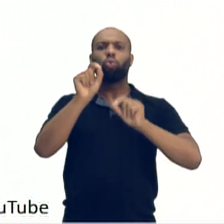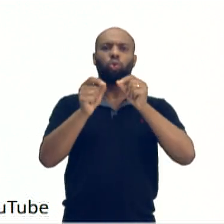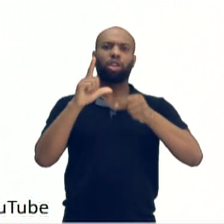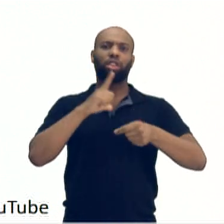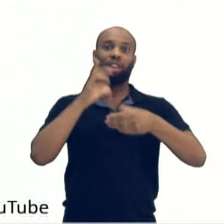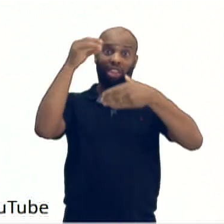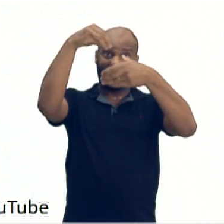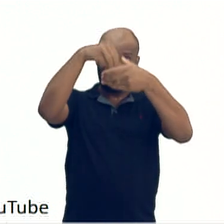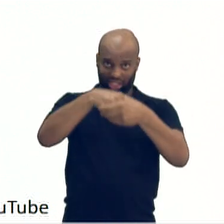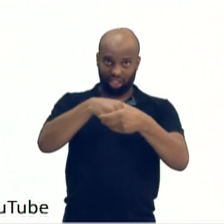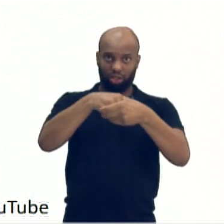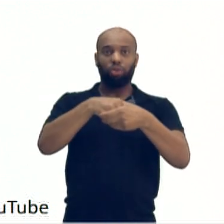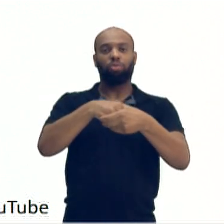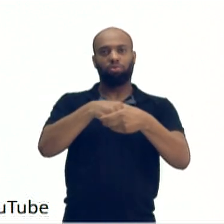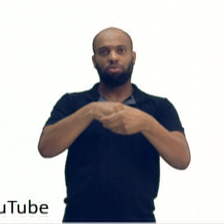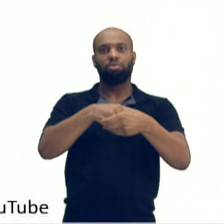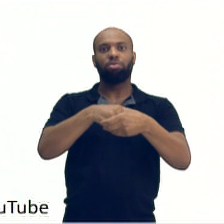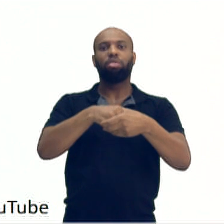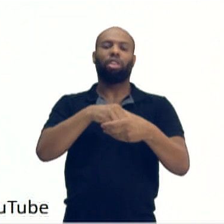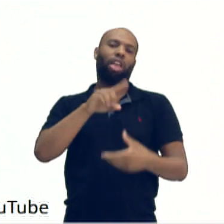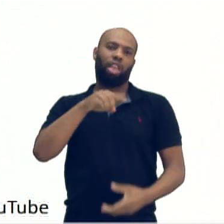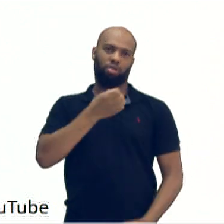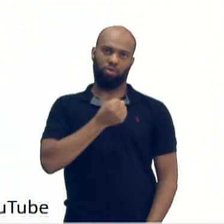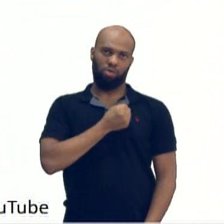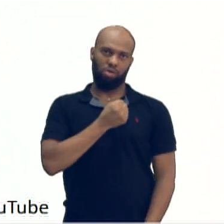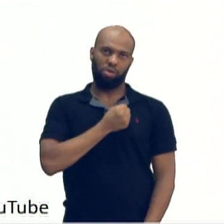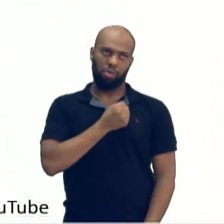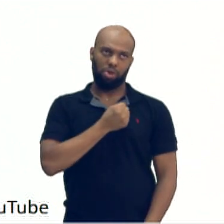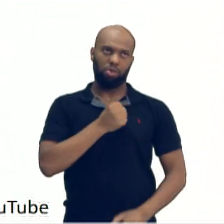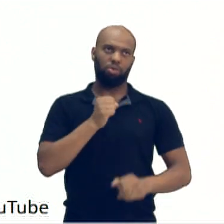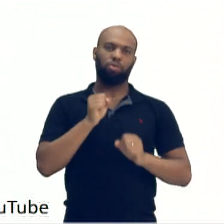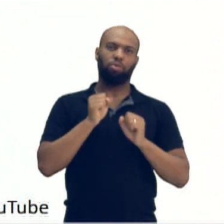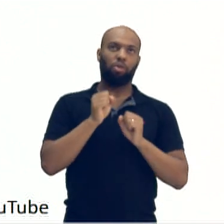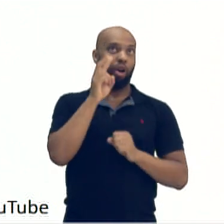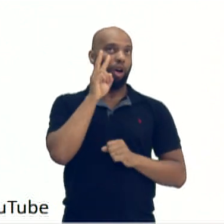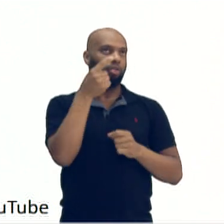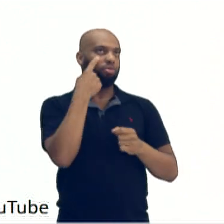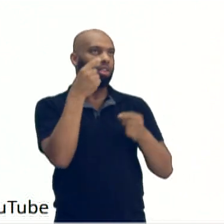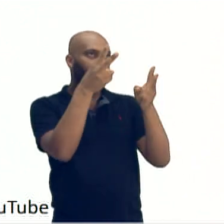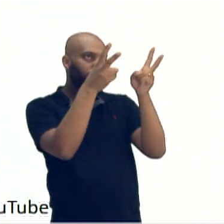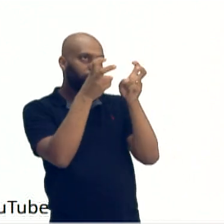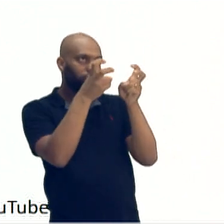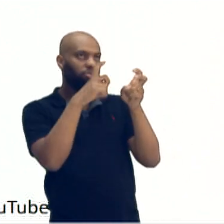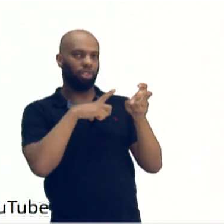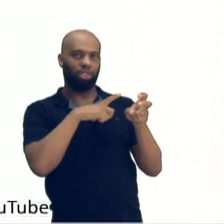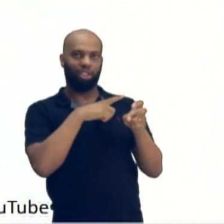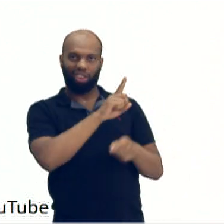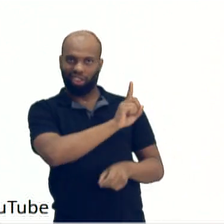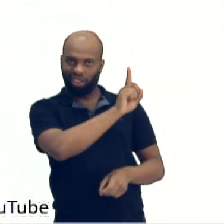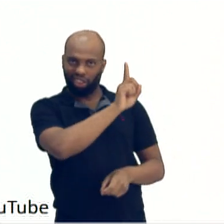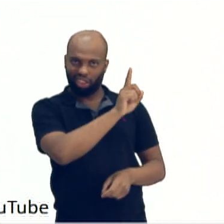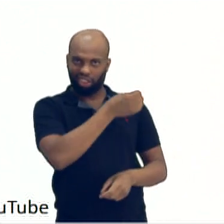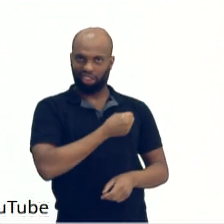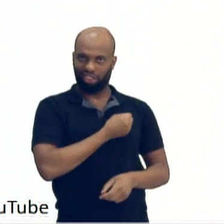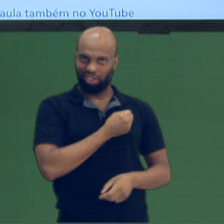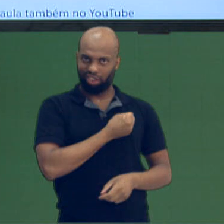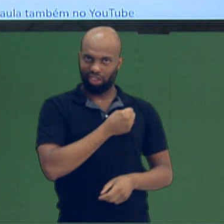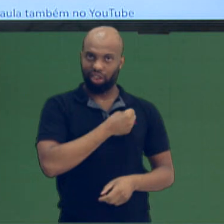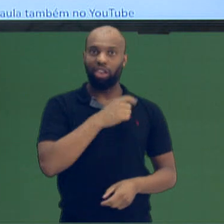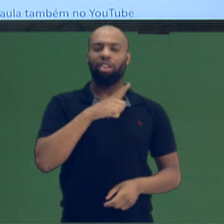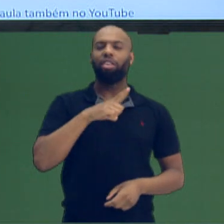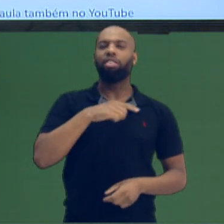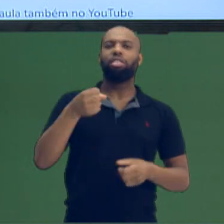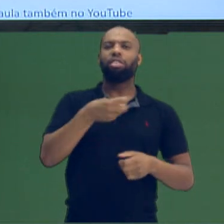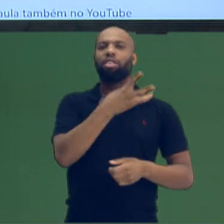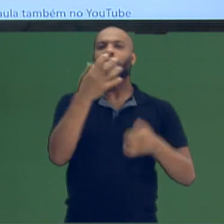termos dentro dessa matriz são compostos por números, tá? A gente consegue ver aqui, ó. Essa matriz, por exemplo, do nosso exemplo, ela tem